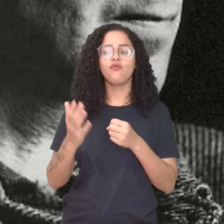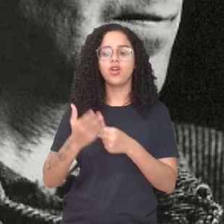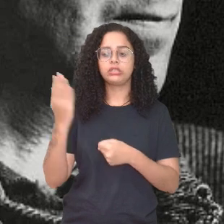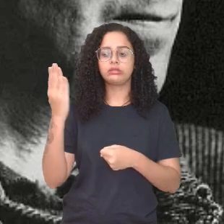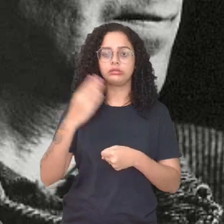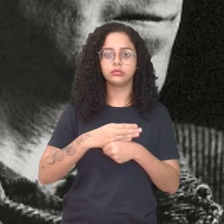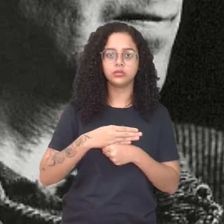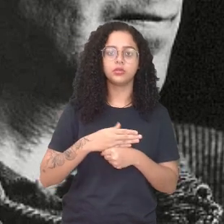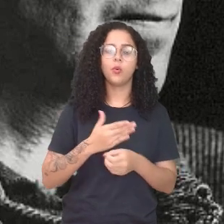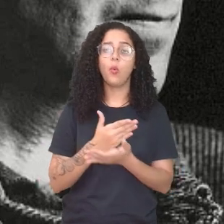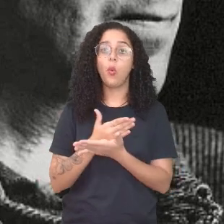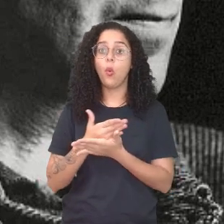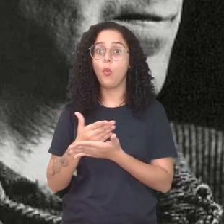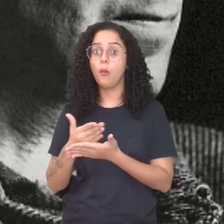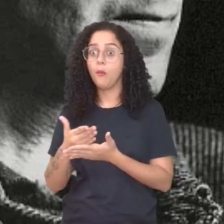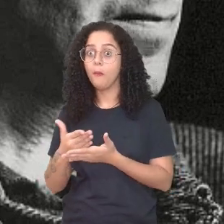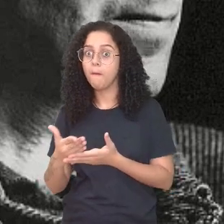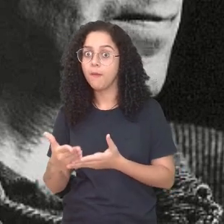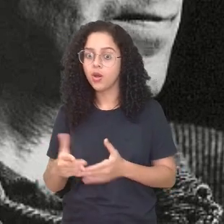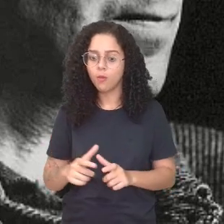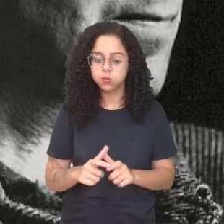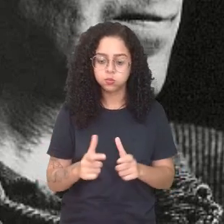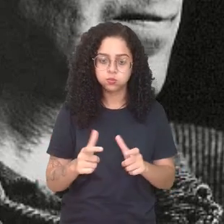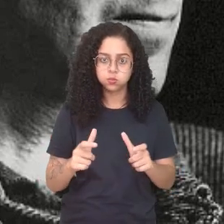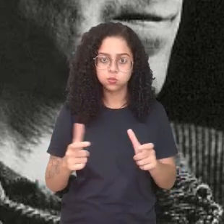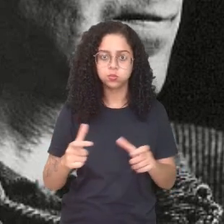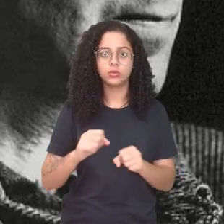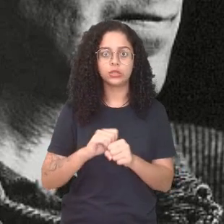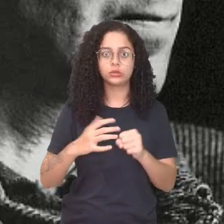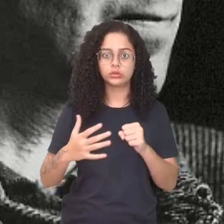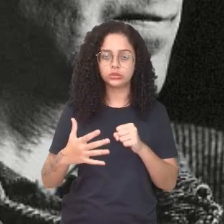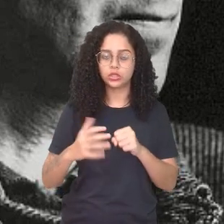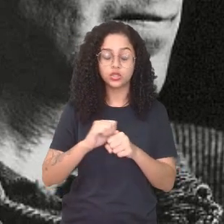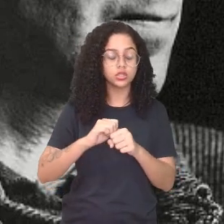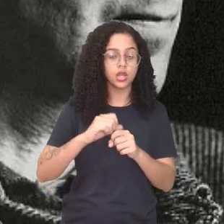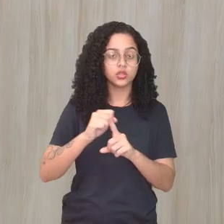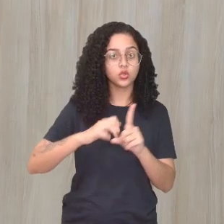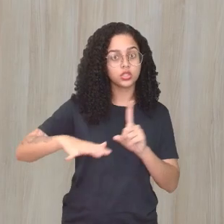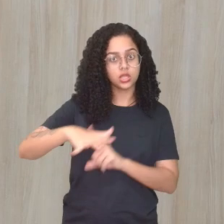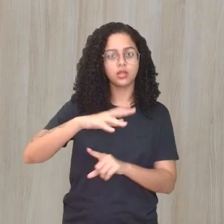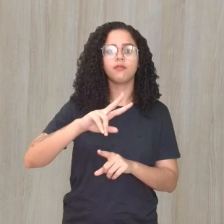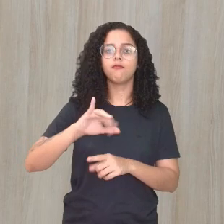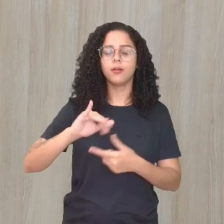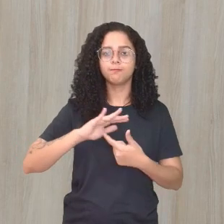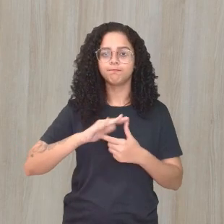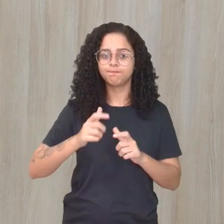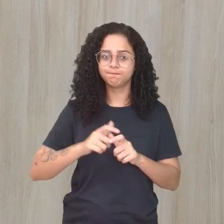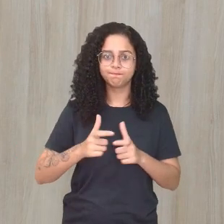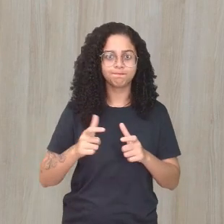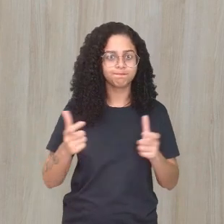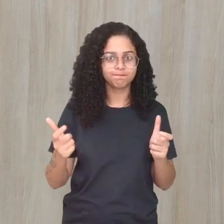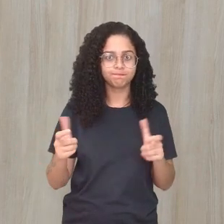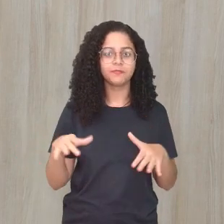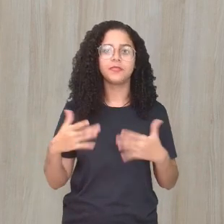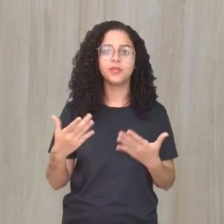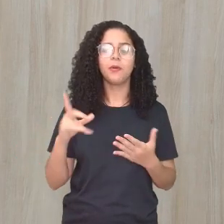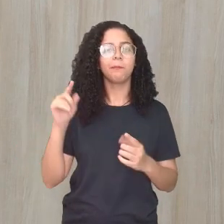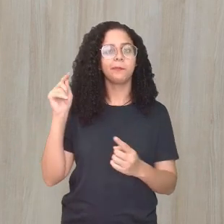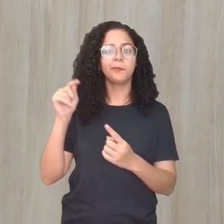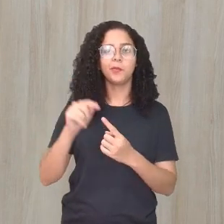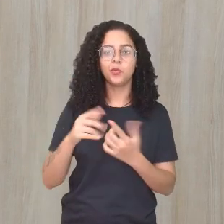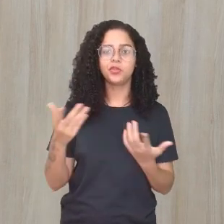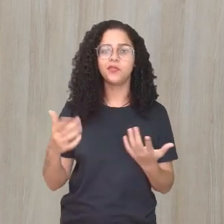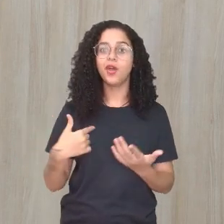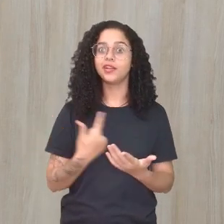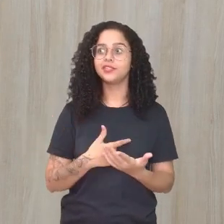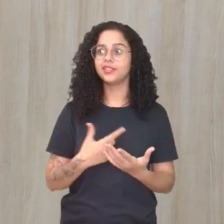ele começa a ganhar espaço na sociedade, ele vai se apresentando. Então aí, ó, é motivo